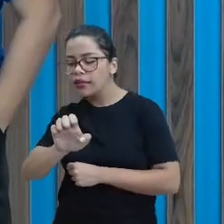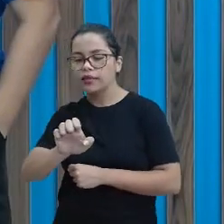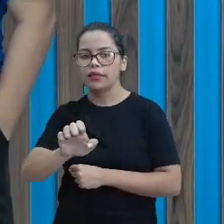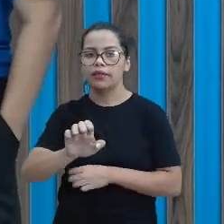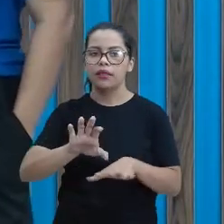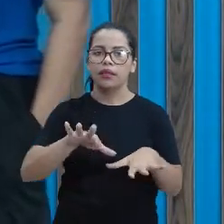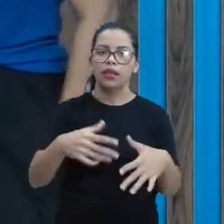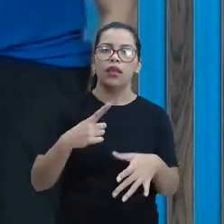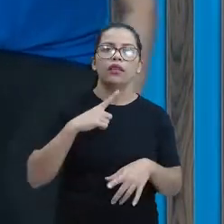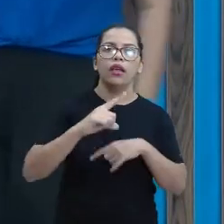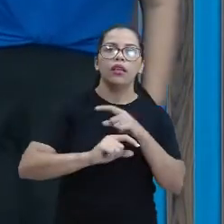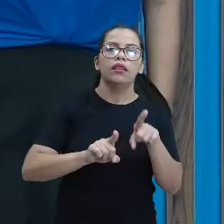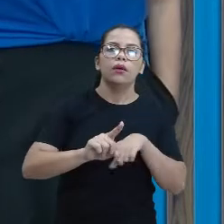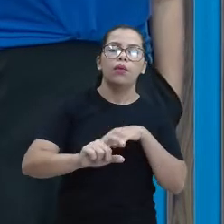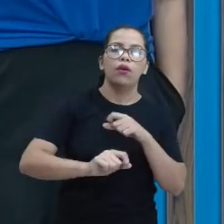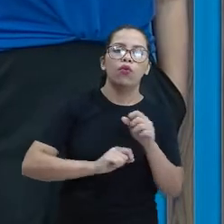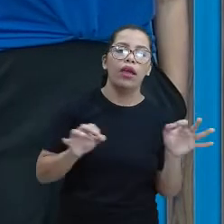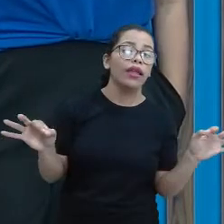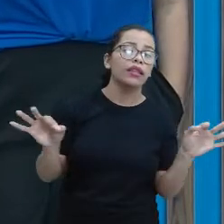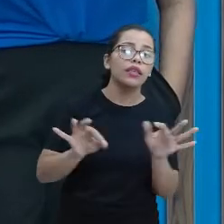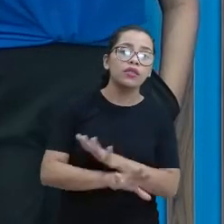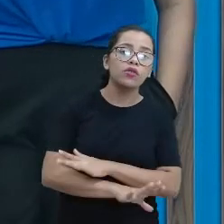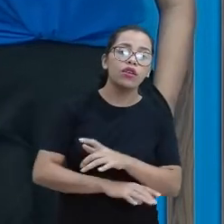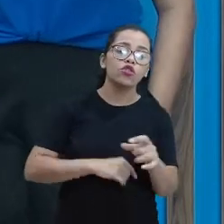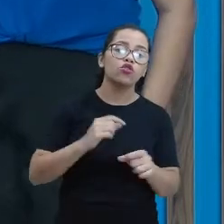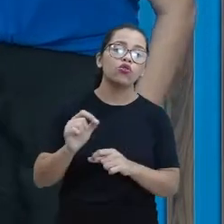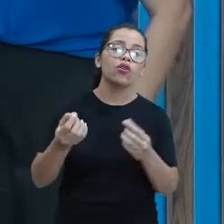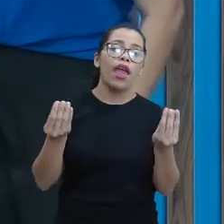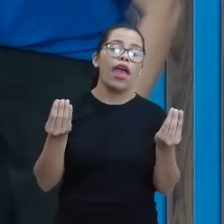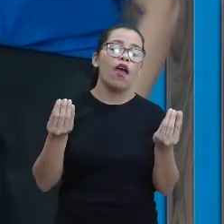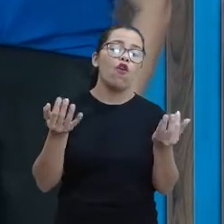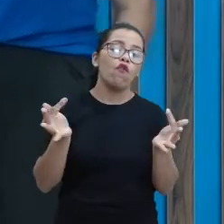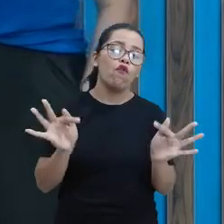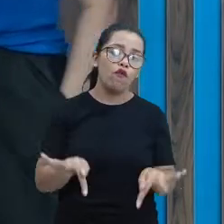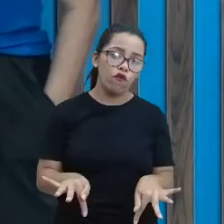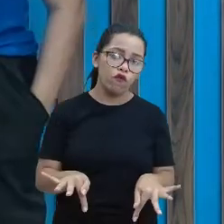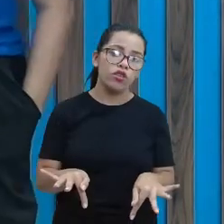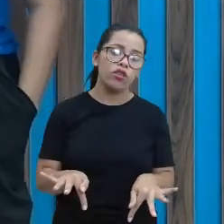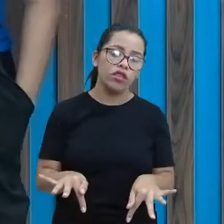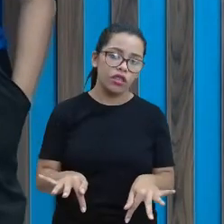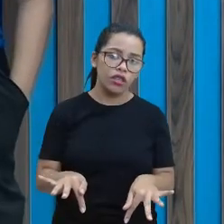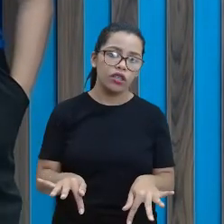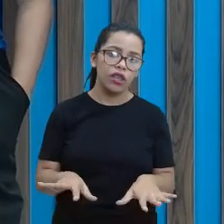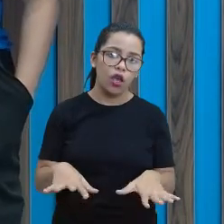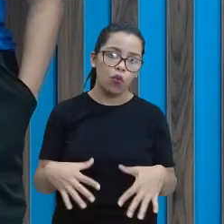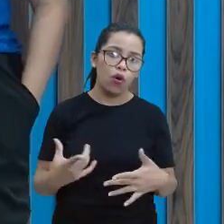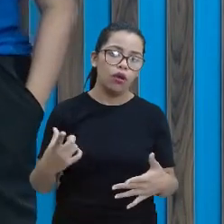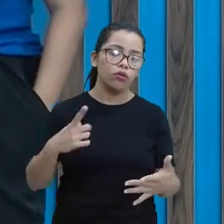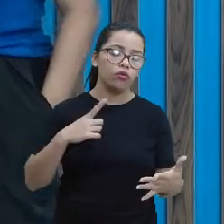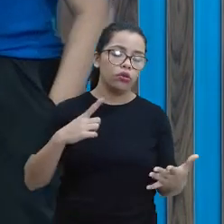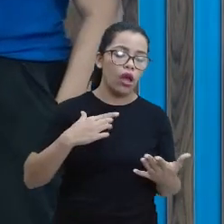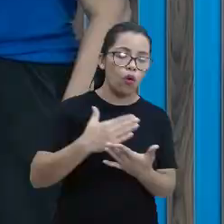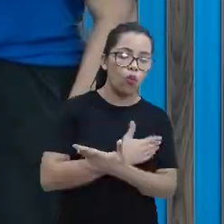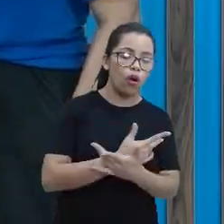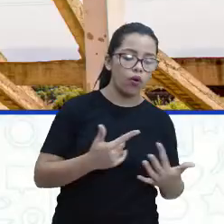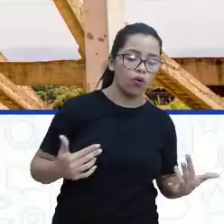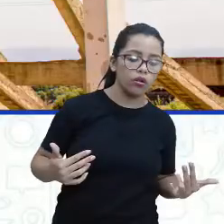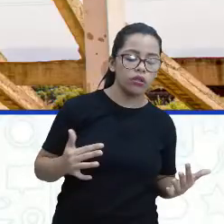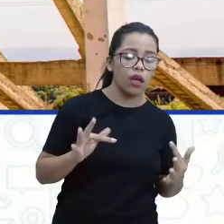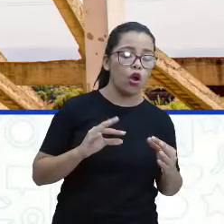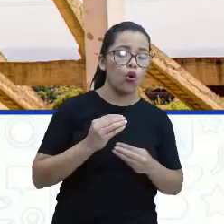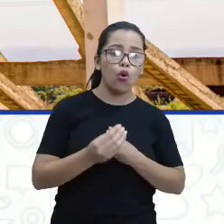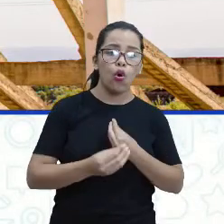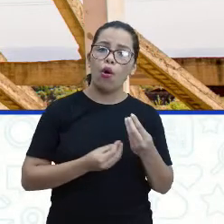E a gente tem o desfecho, que é a consequência, é o fim, né? É uma consequência da desordem provocada pelo